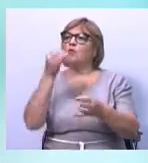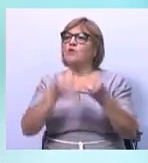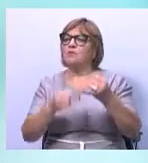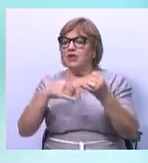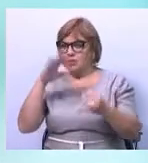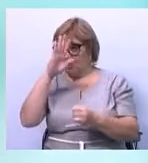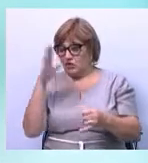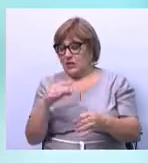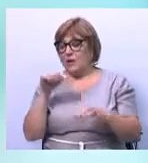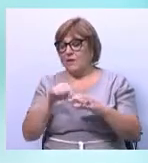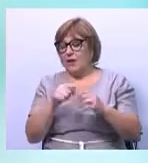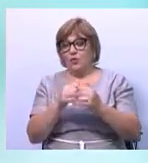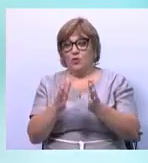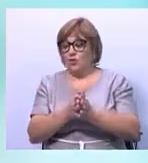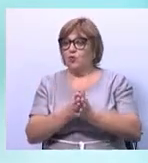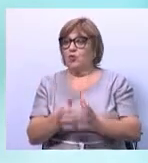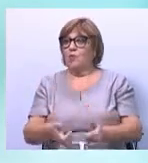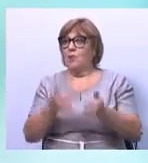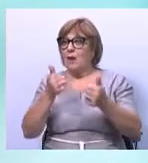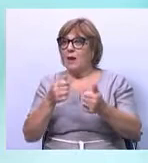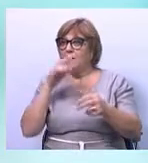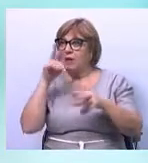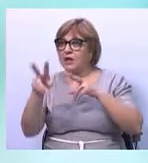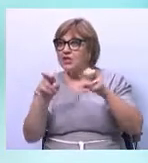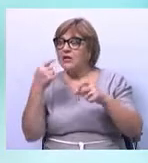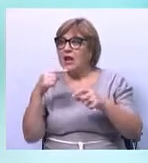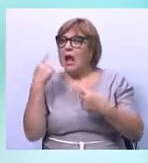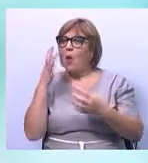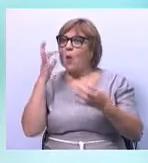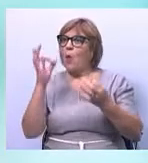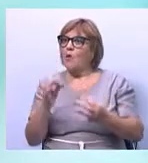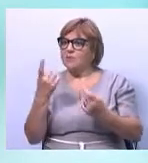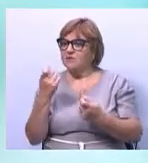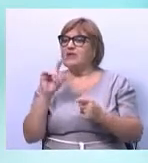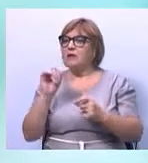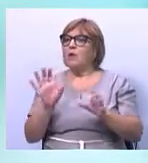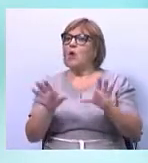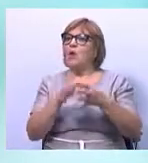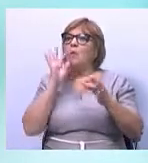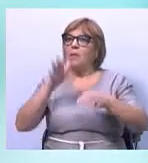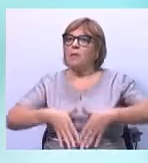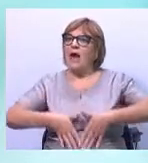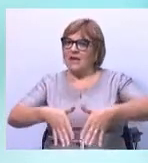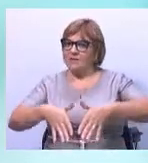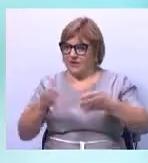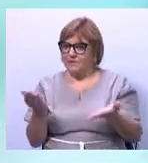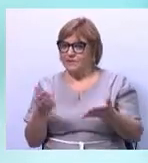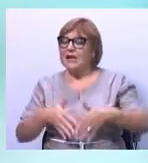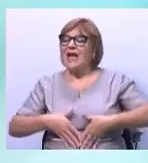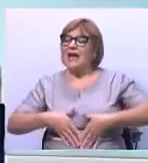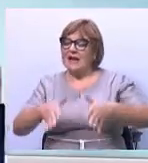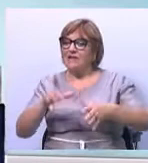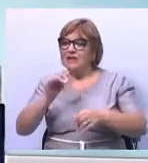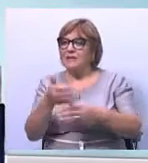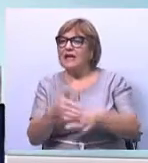sei que dentro dos benefícios da aromaterapia há também alguns cuidados a ter, nomeadamente com este grupo específico de mulheres. Exatamente, sim. Grávidas